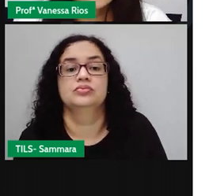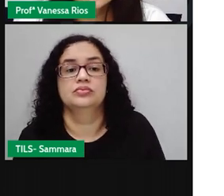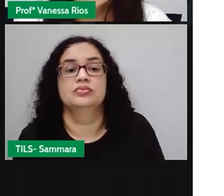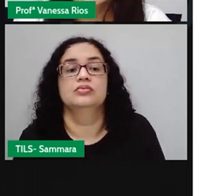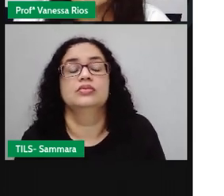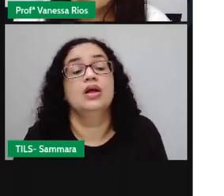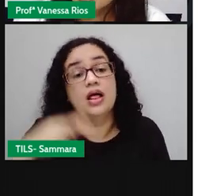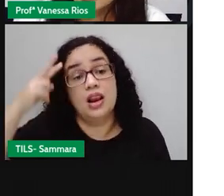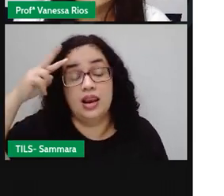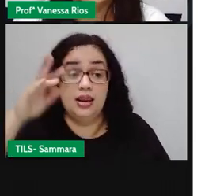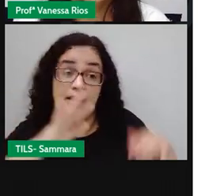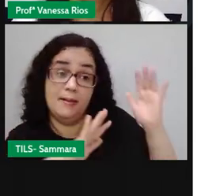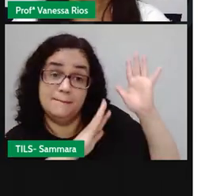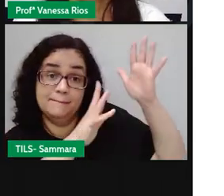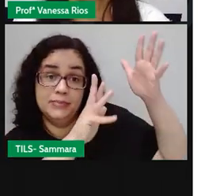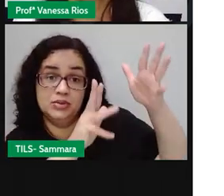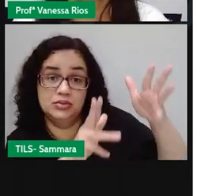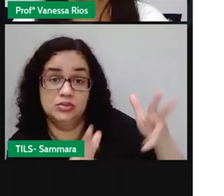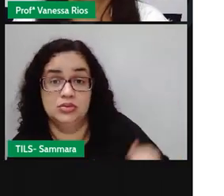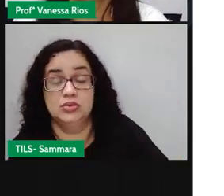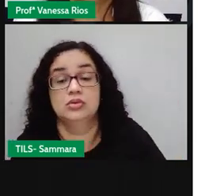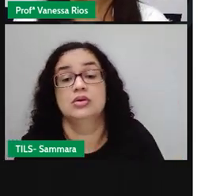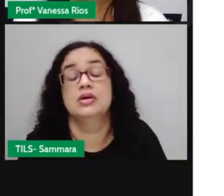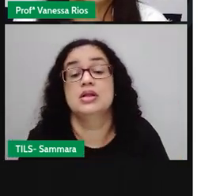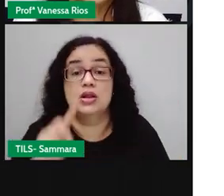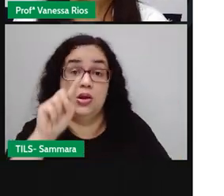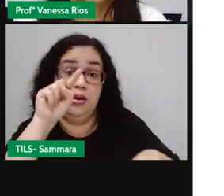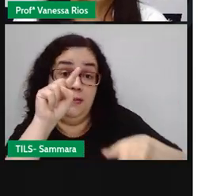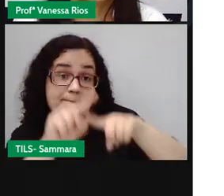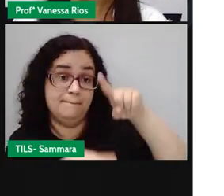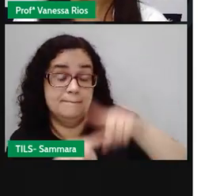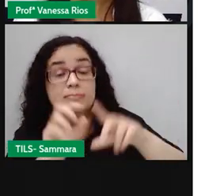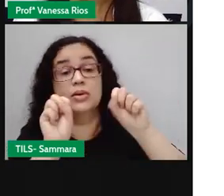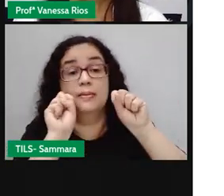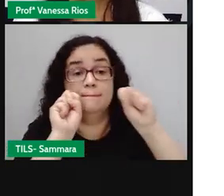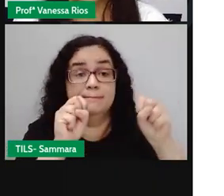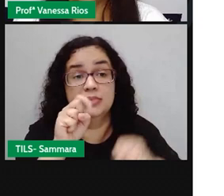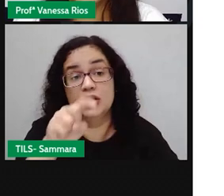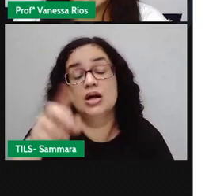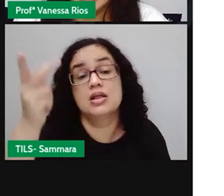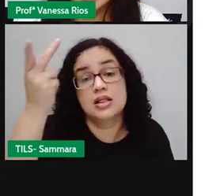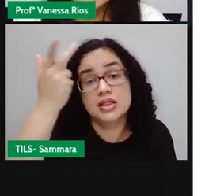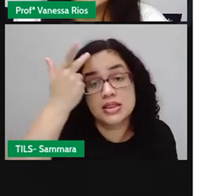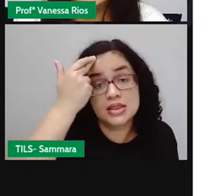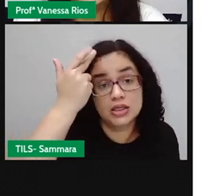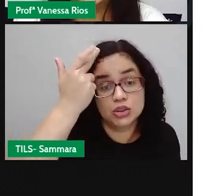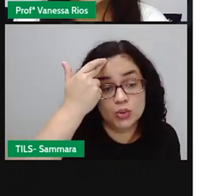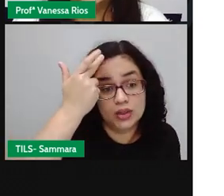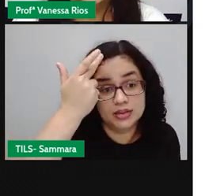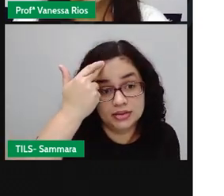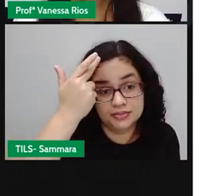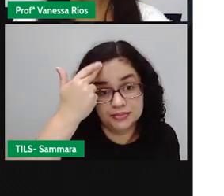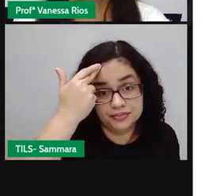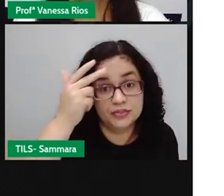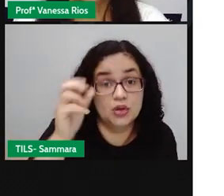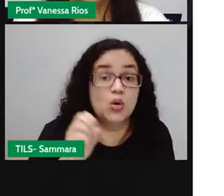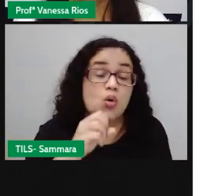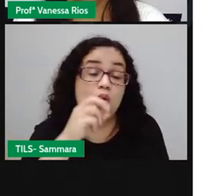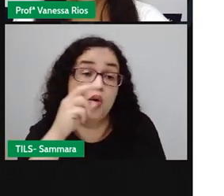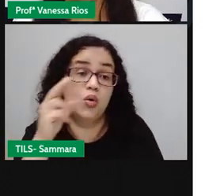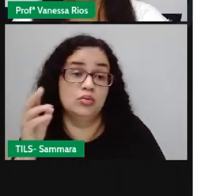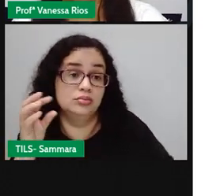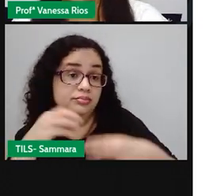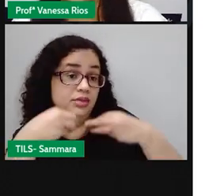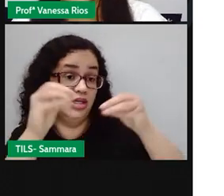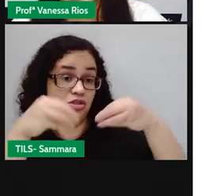E aí, revisando um pouquinho, nós vimos que os materiais, eles podem ser naturais ou podem